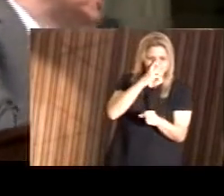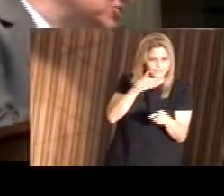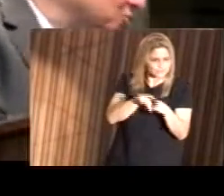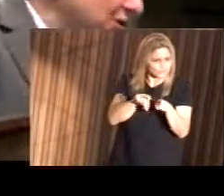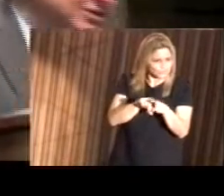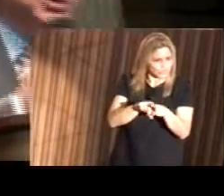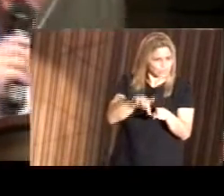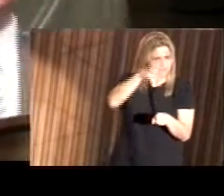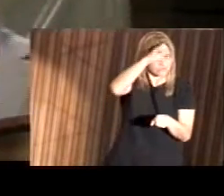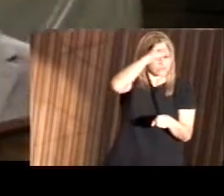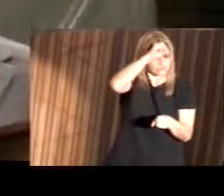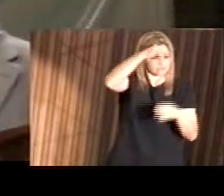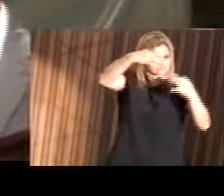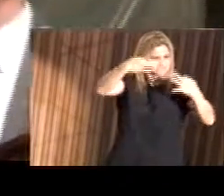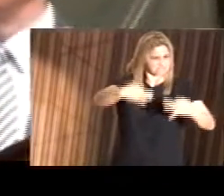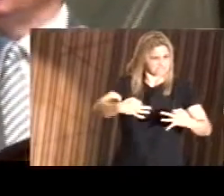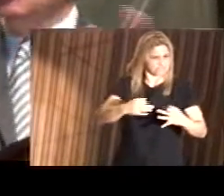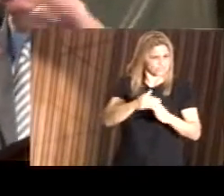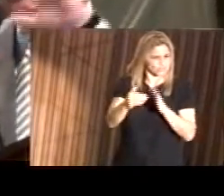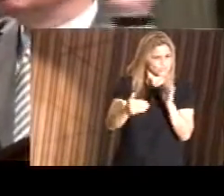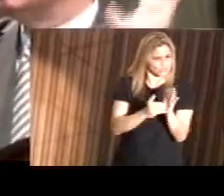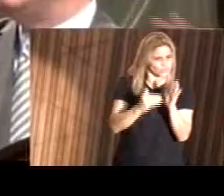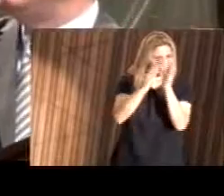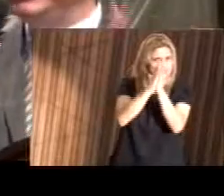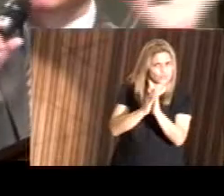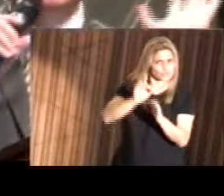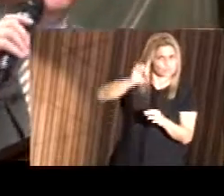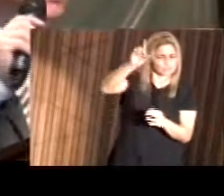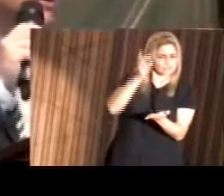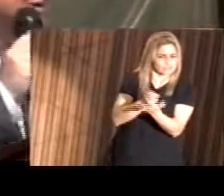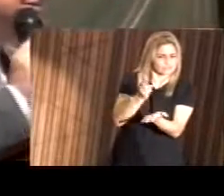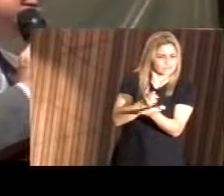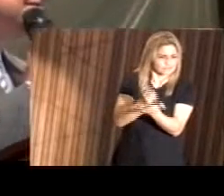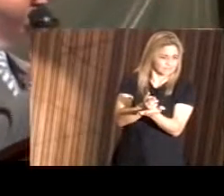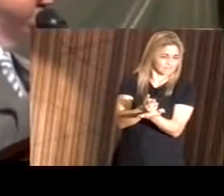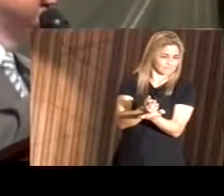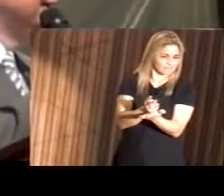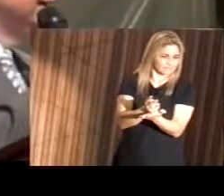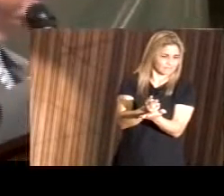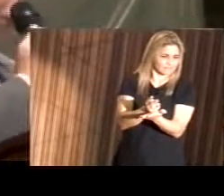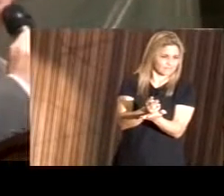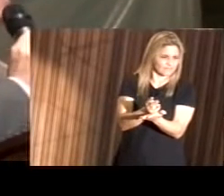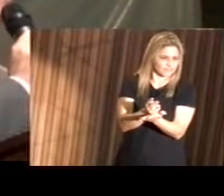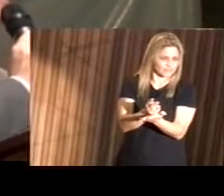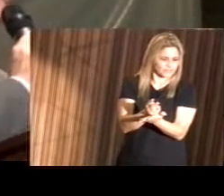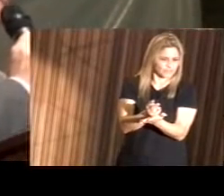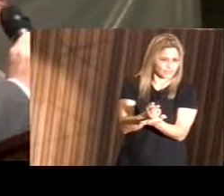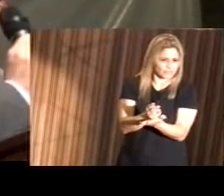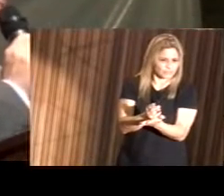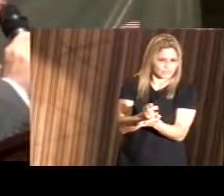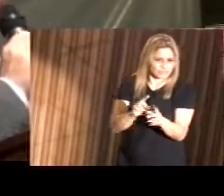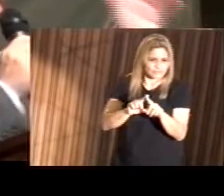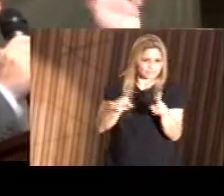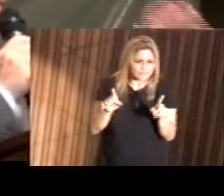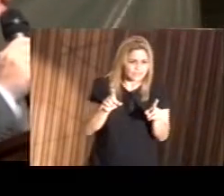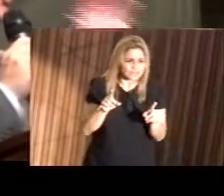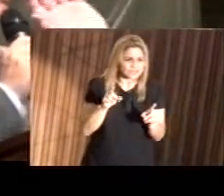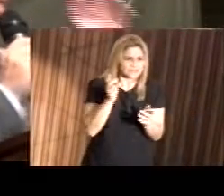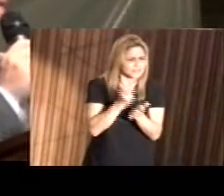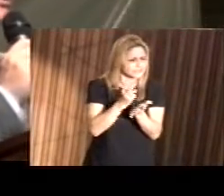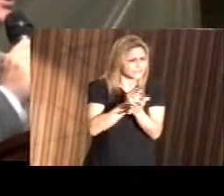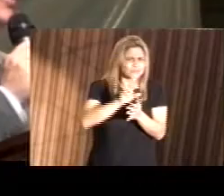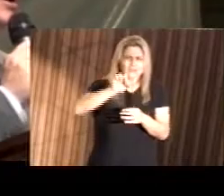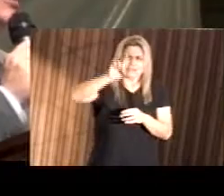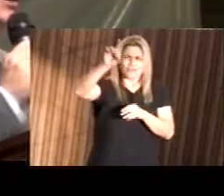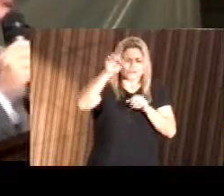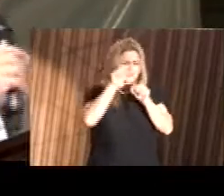levar suas coisas de um lugar para o outro, ou com algum camelo, alguma coisa assim. E de repente ele vê Deus abençoando